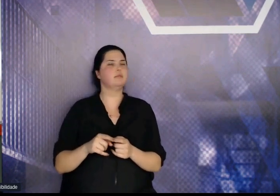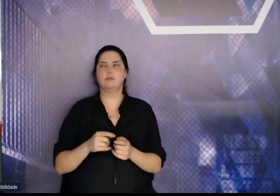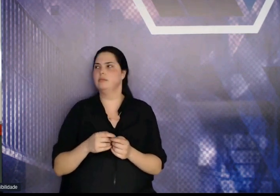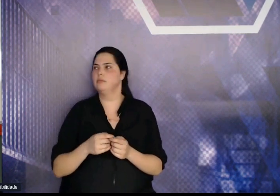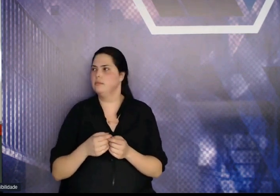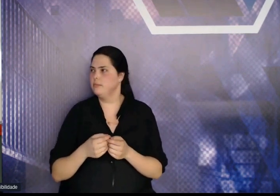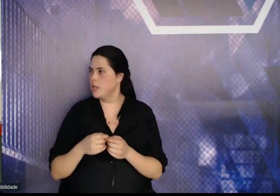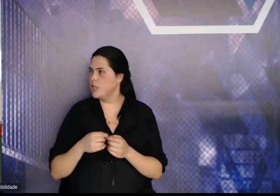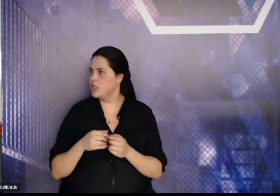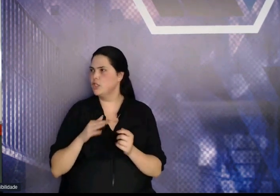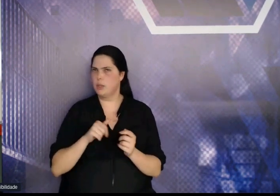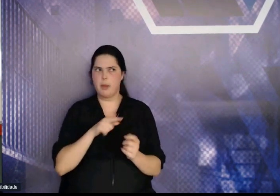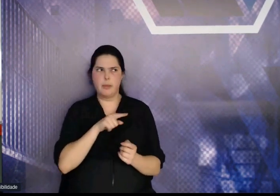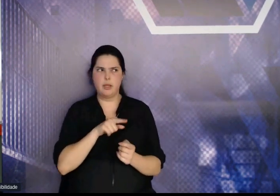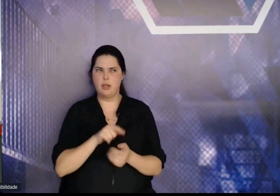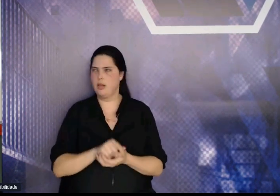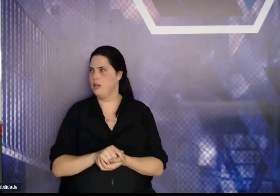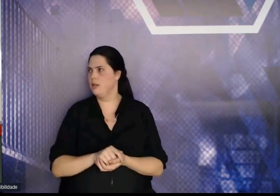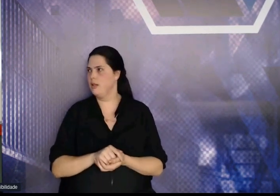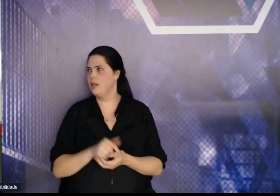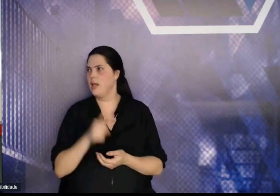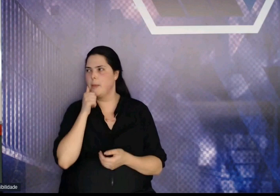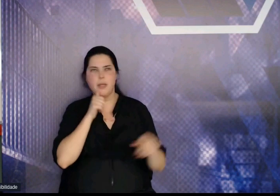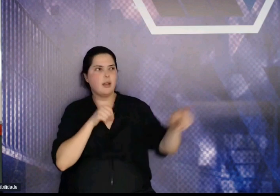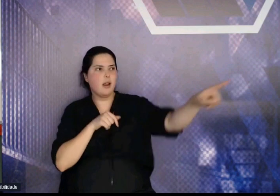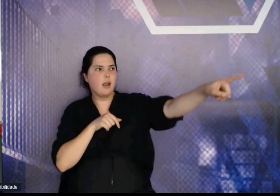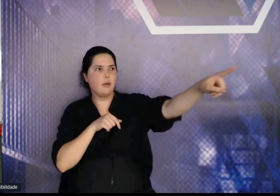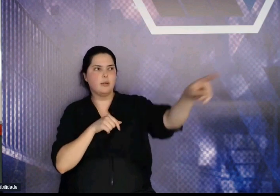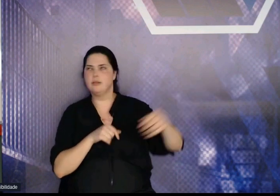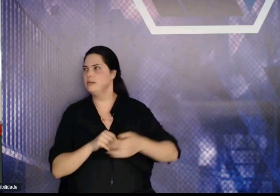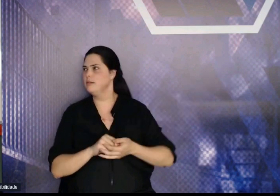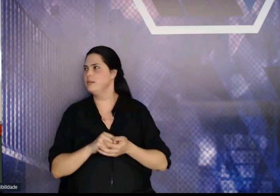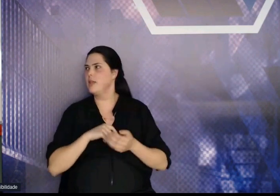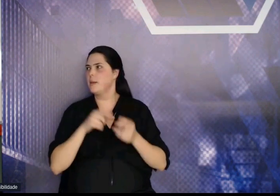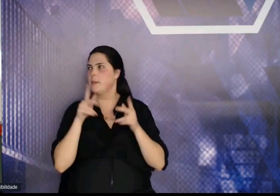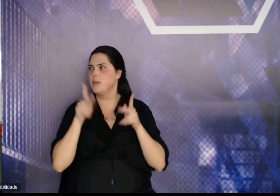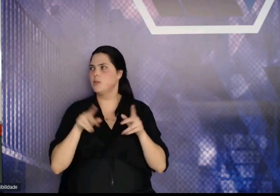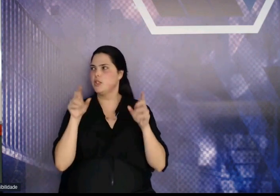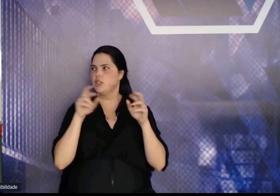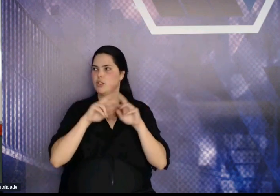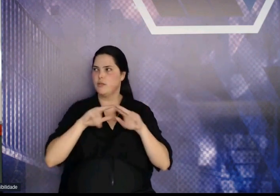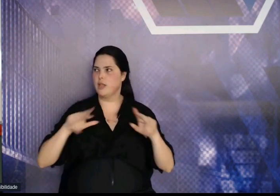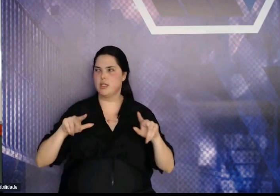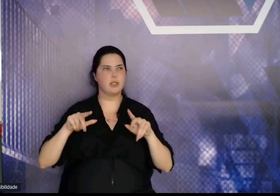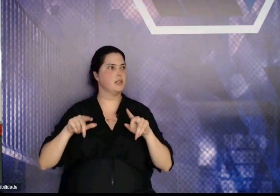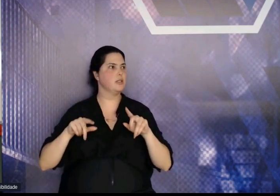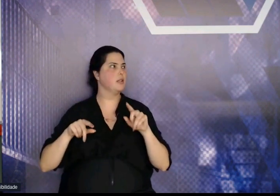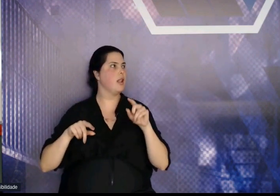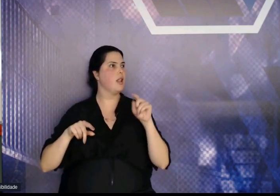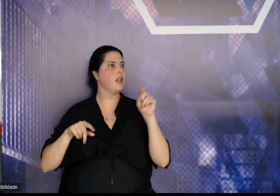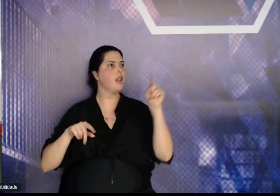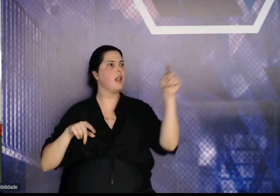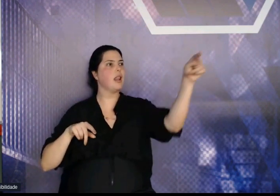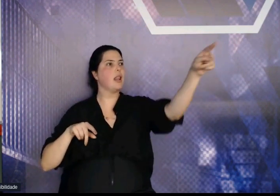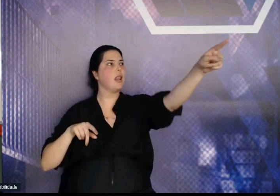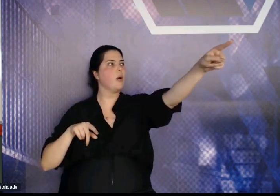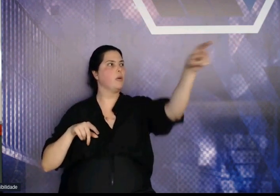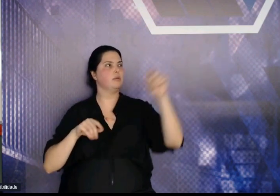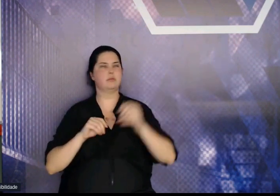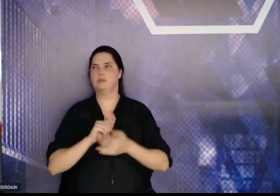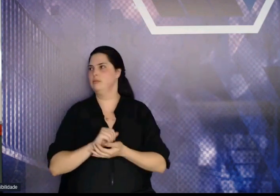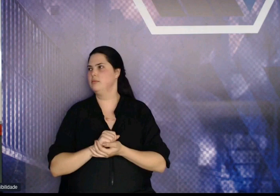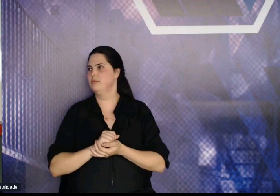como acontece quando a gente tem pessoas aqui diversas nos nossos times, né? Então, essas vivências, para mim, eu acho